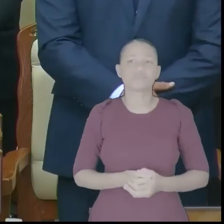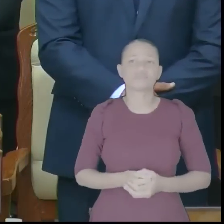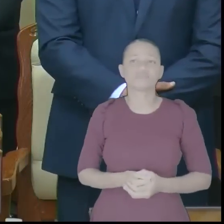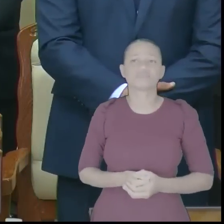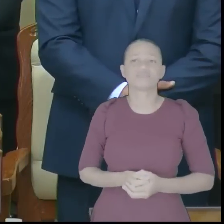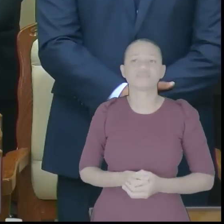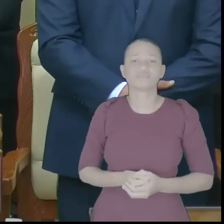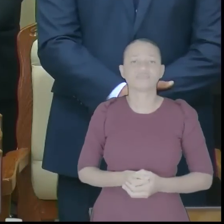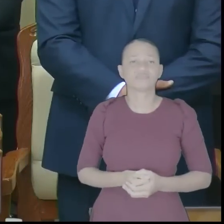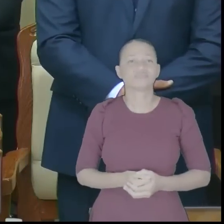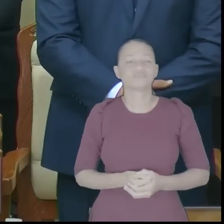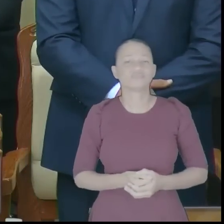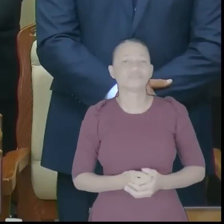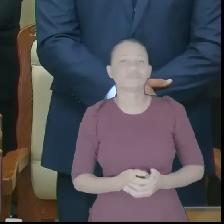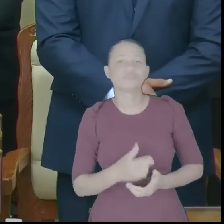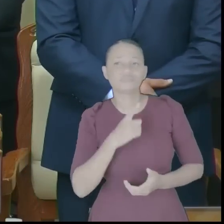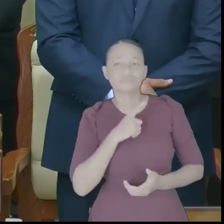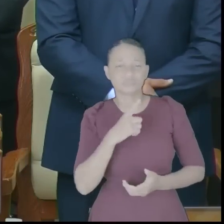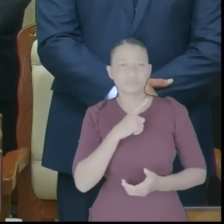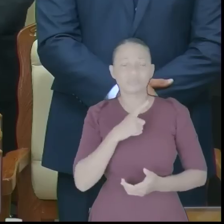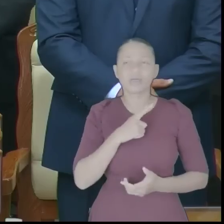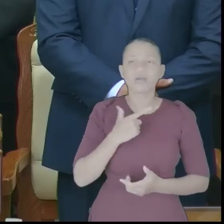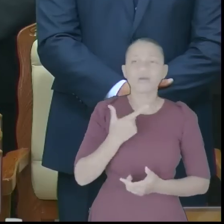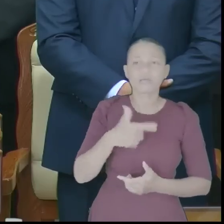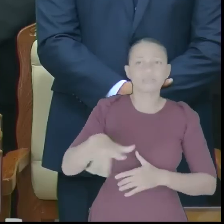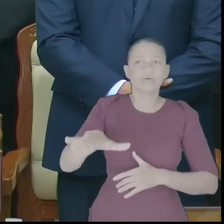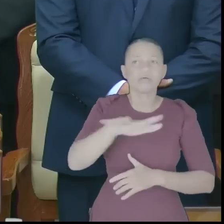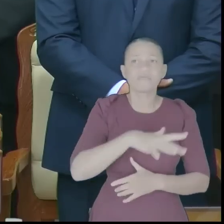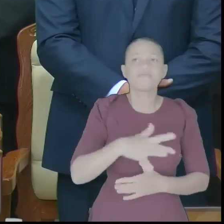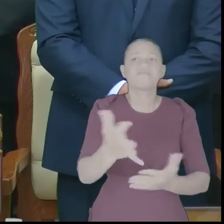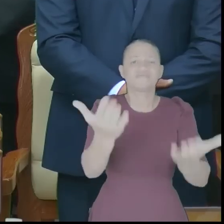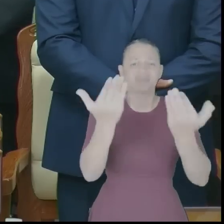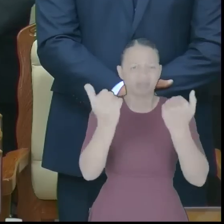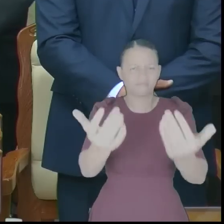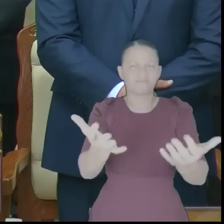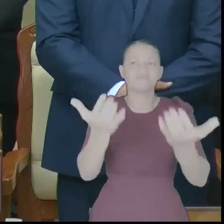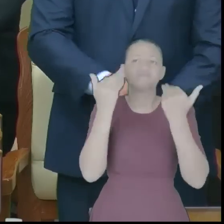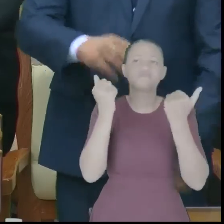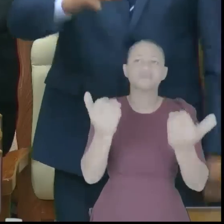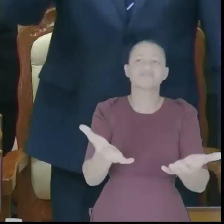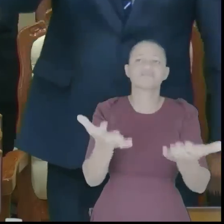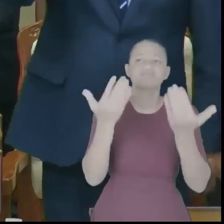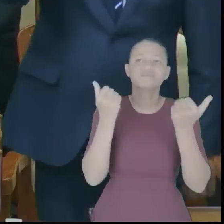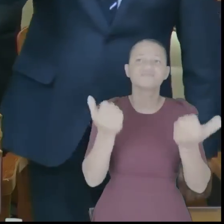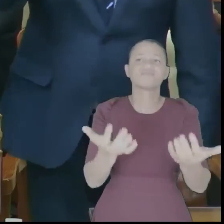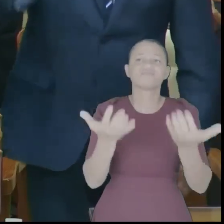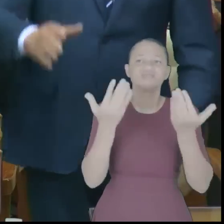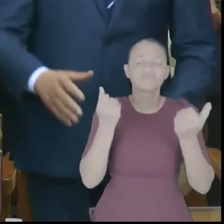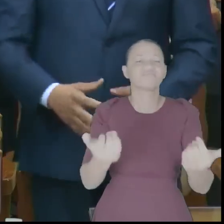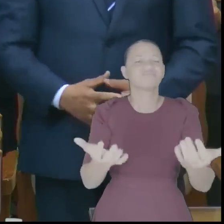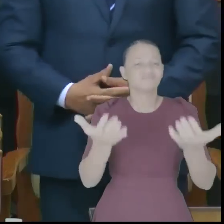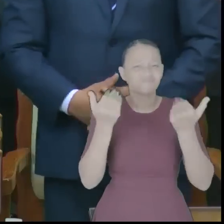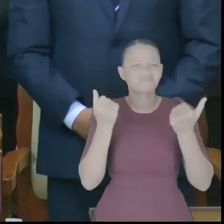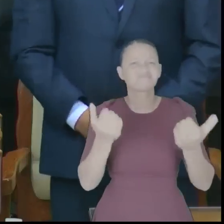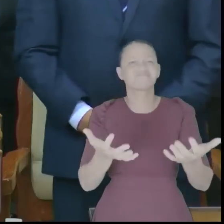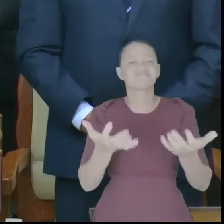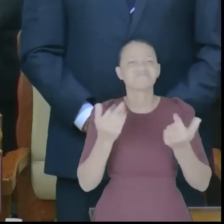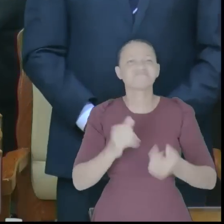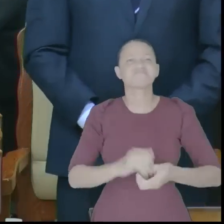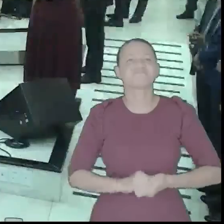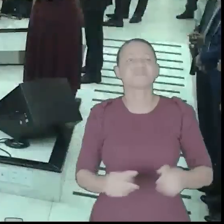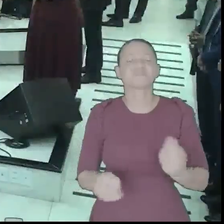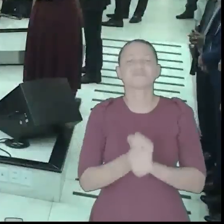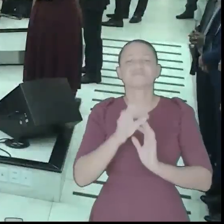Lá atrás está vindo mais alguém? Está vindo, venha filho, venha Cristo, venha. Venha. Oh